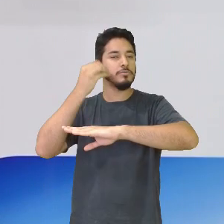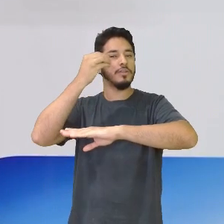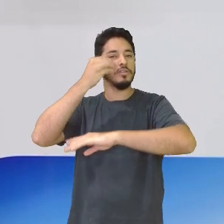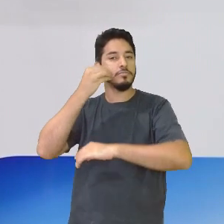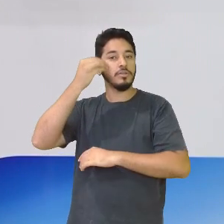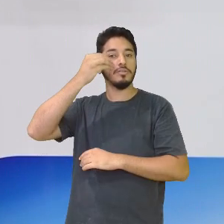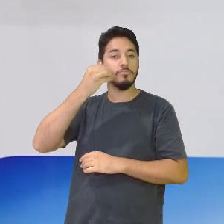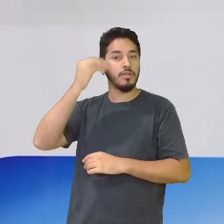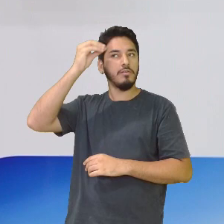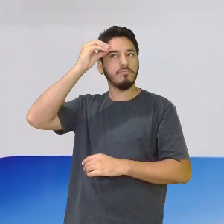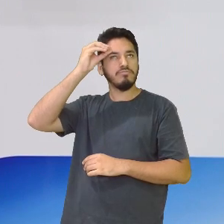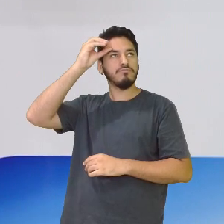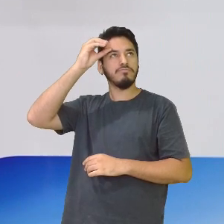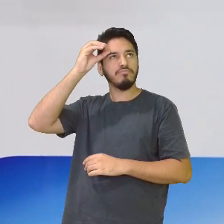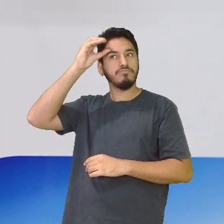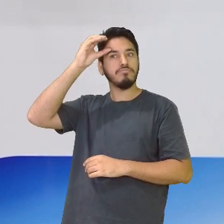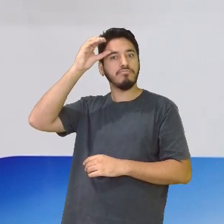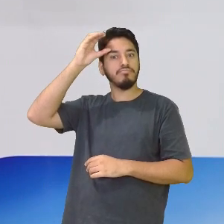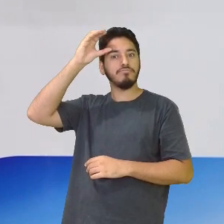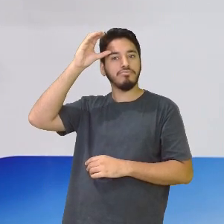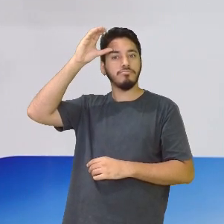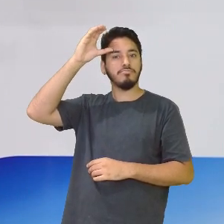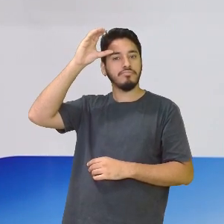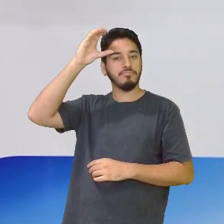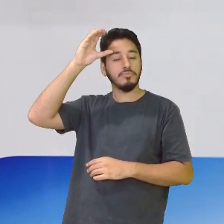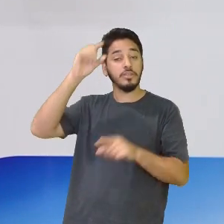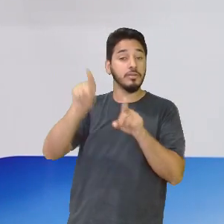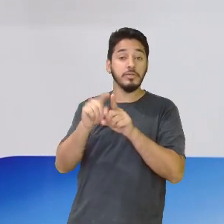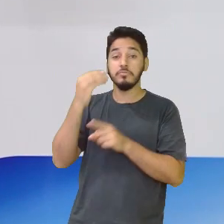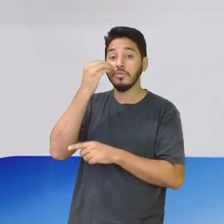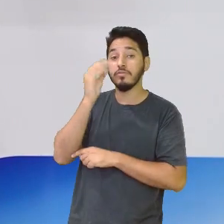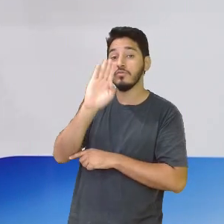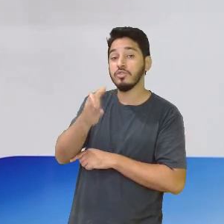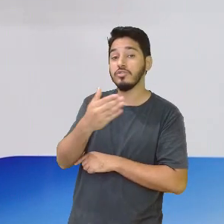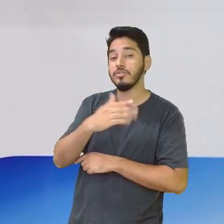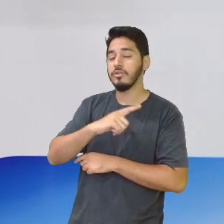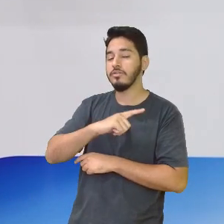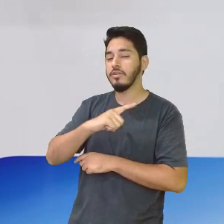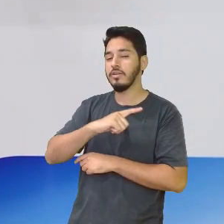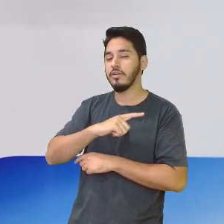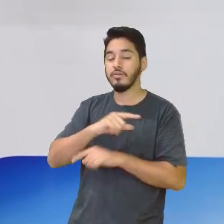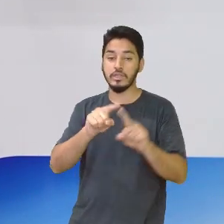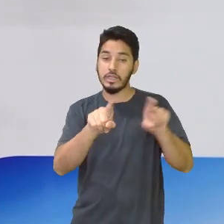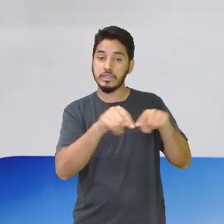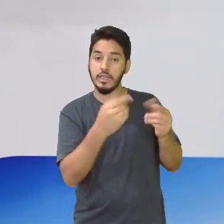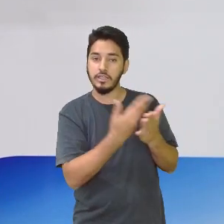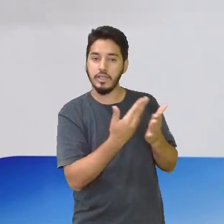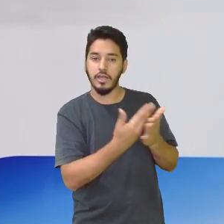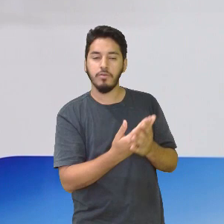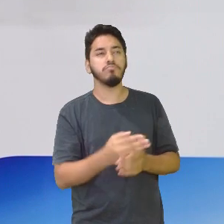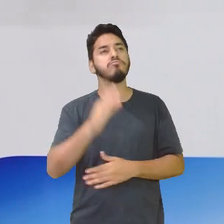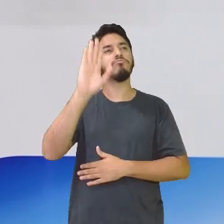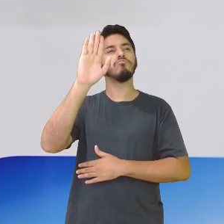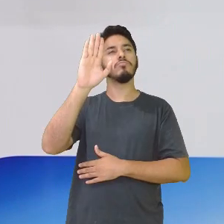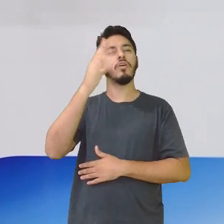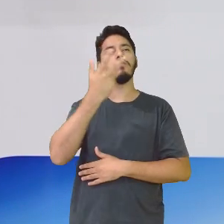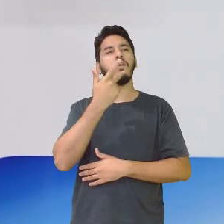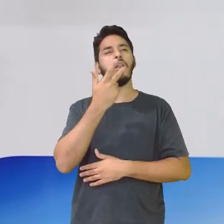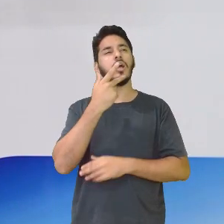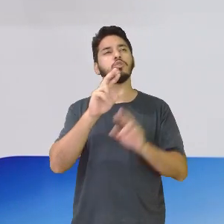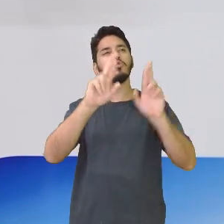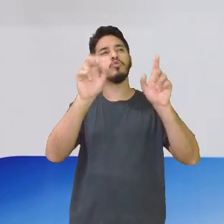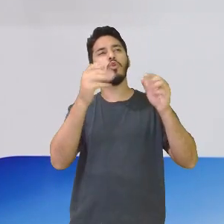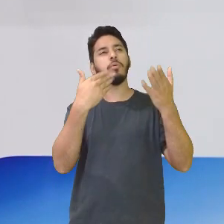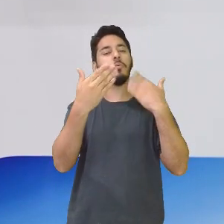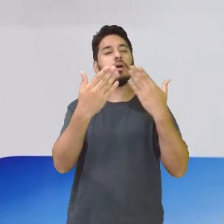aquela experiência que você já possui. Quando você está aí na sala de aula e dialoga sobre o tema, você vai ter a sua